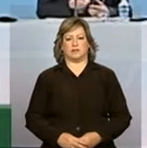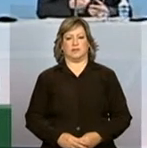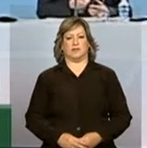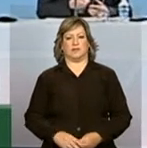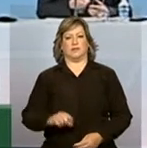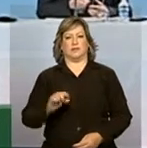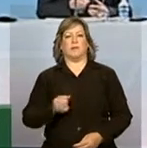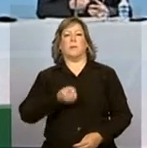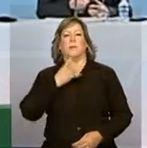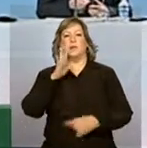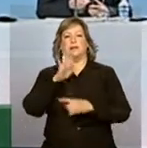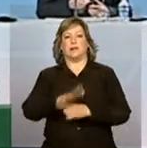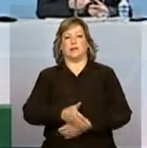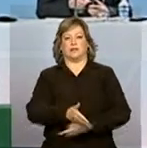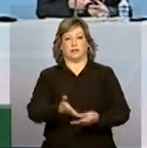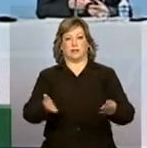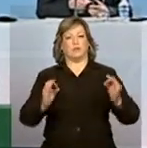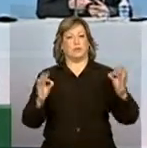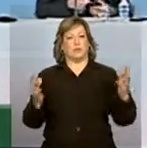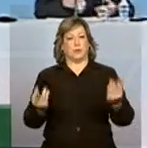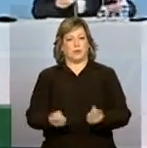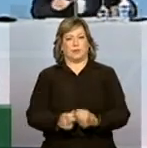Boa tarde a todos.